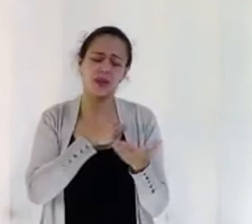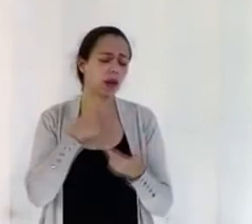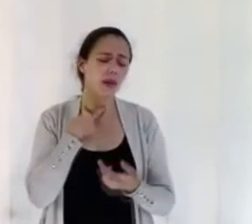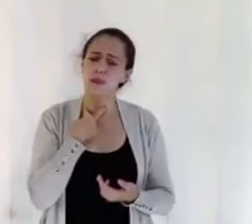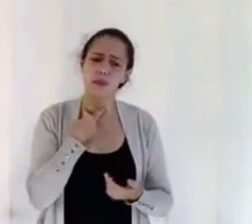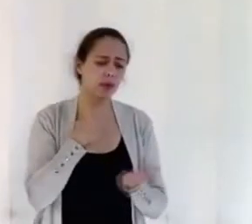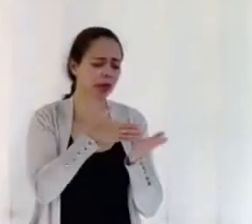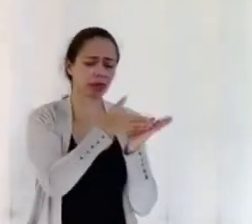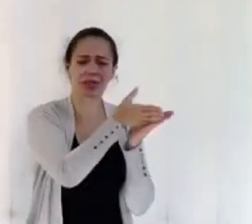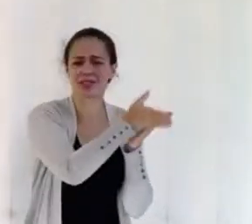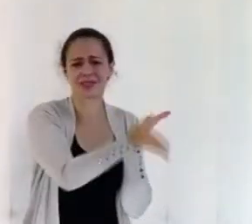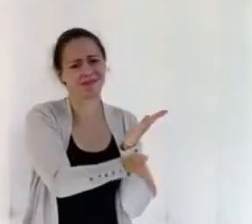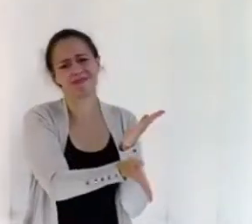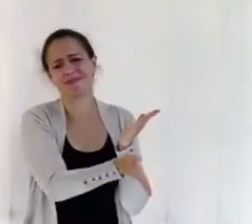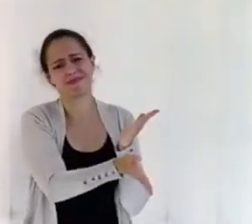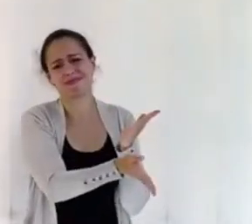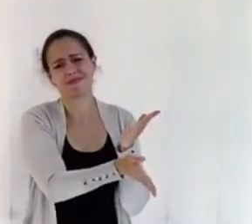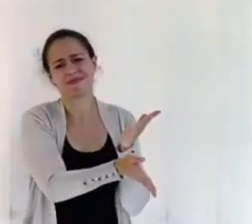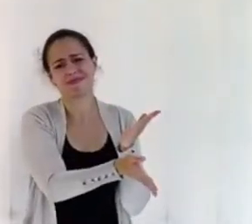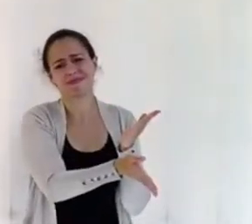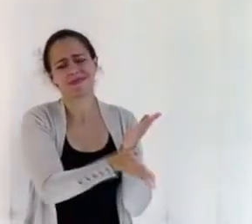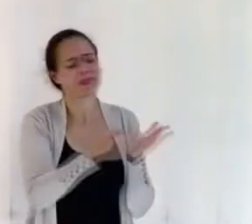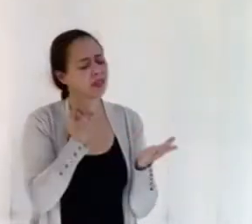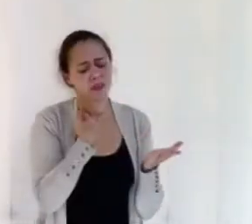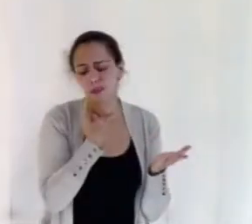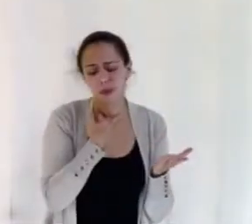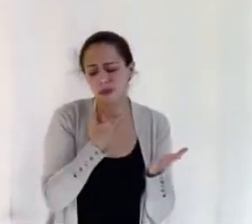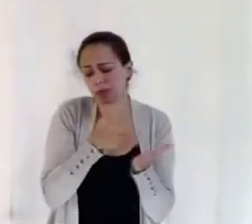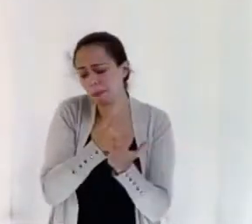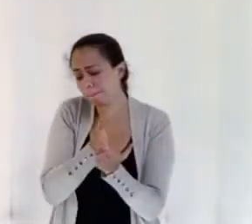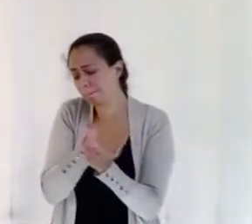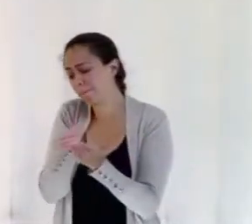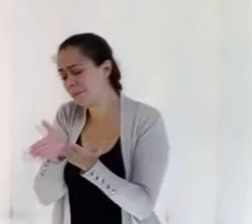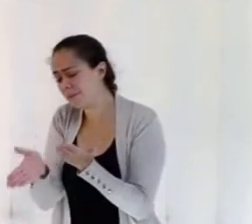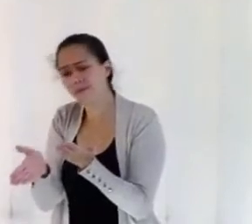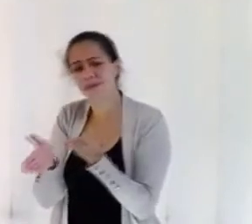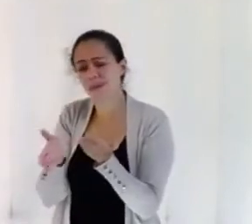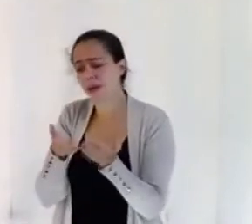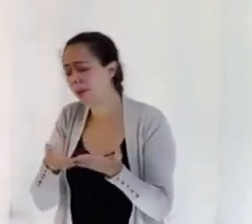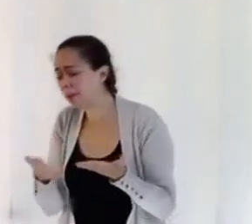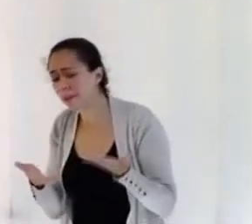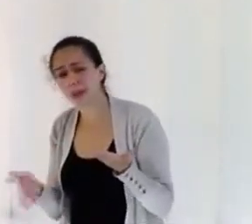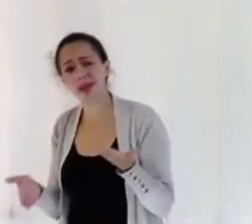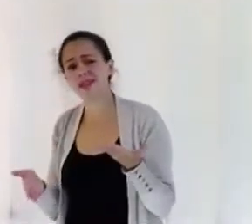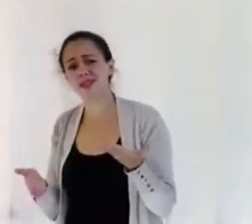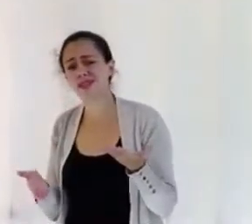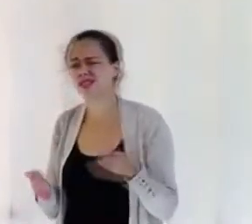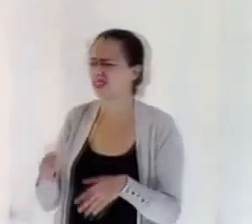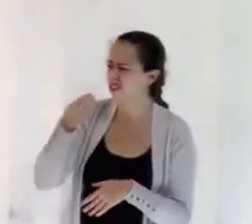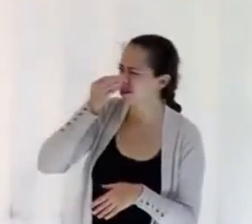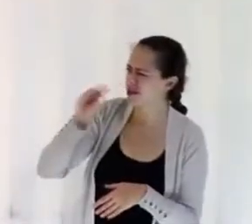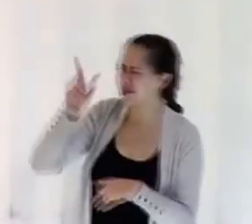por suas vezes não obedeciam os guias. E como consequência não se submetiam, e essa obediência deveria ser